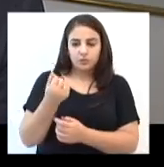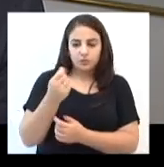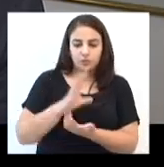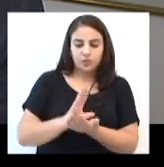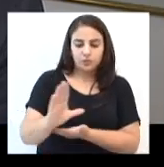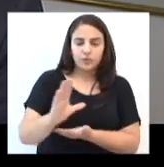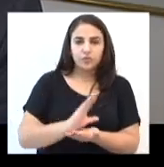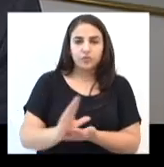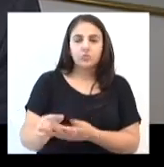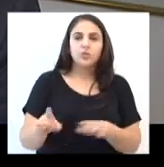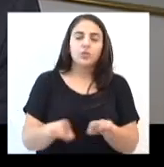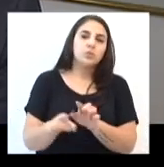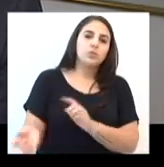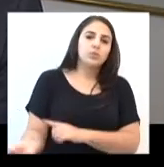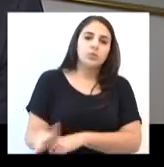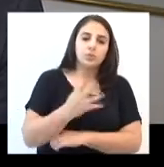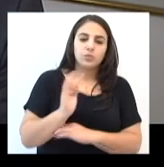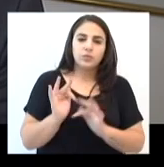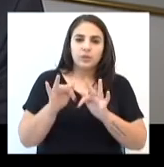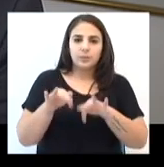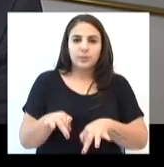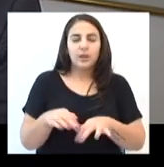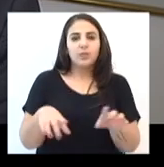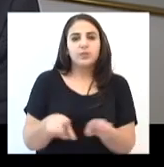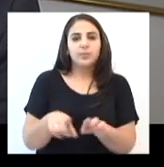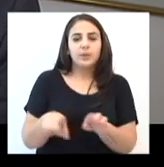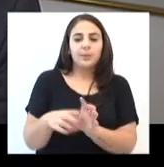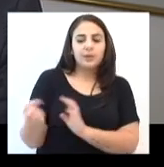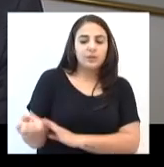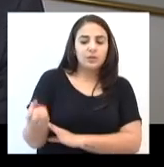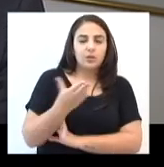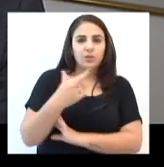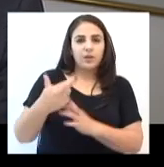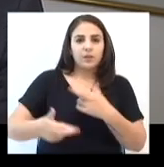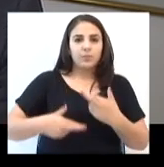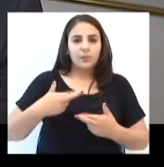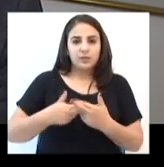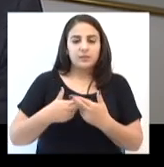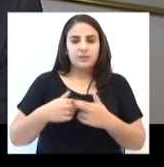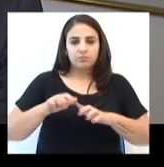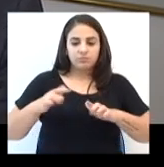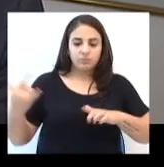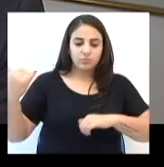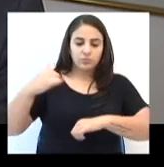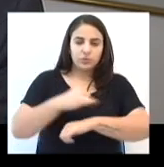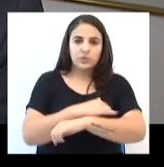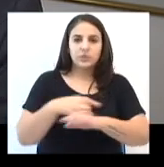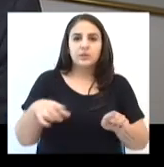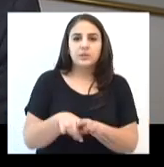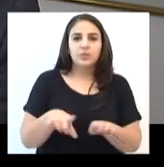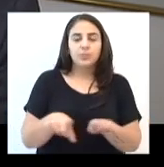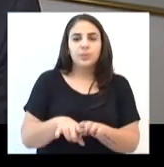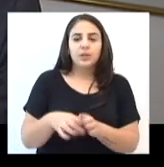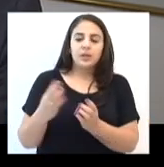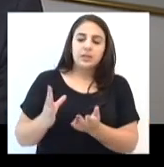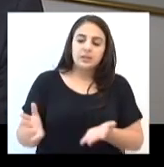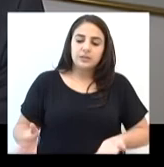investidos, um novo terminal, uma nova recuperação da pista e também a iniciativa de que com